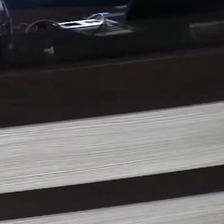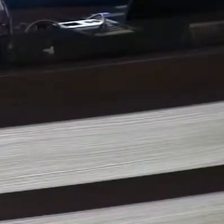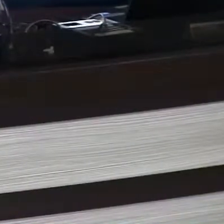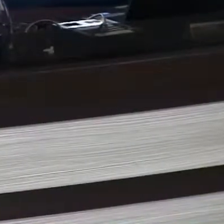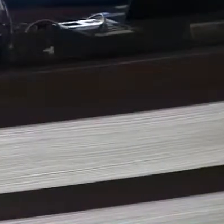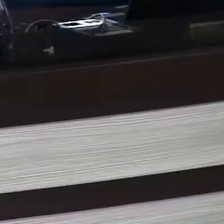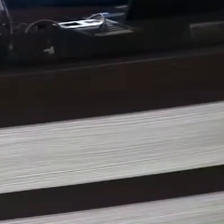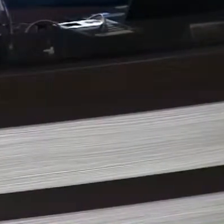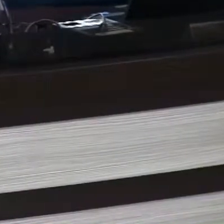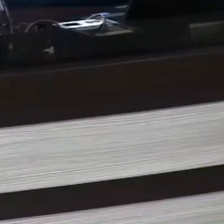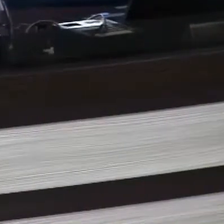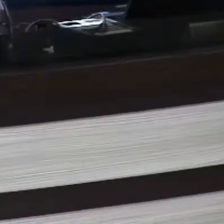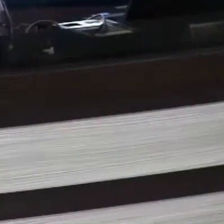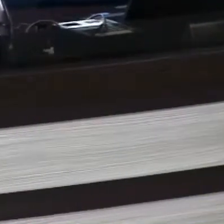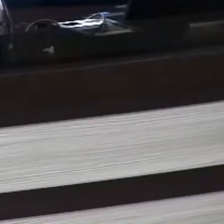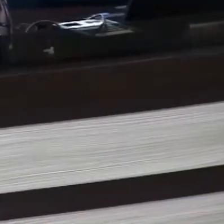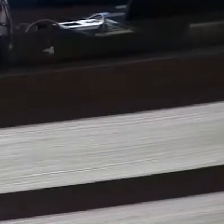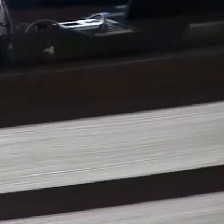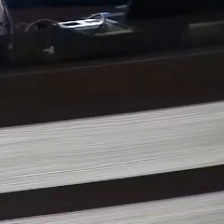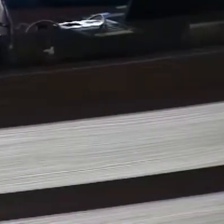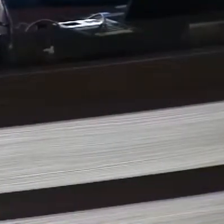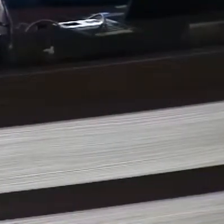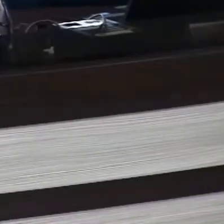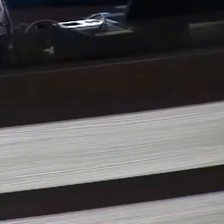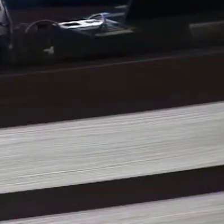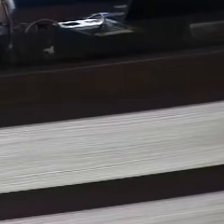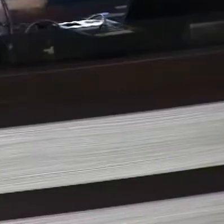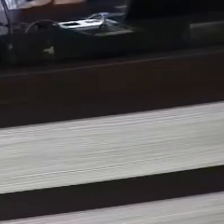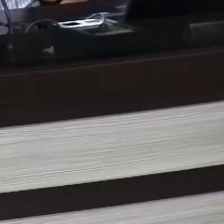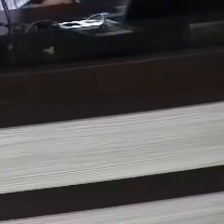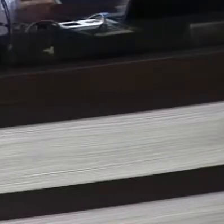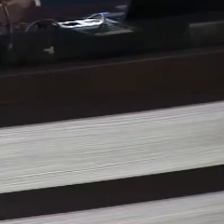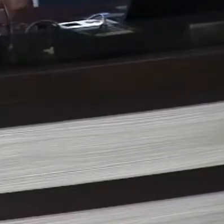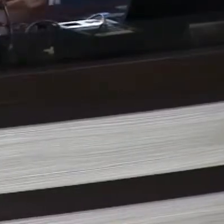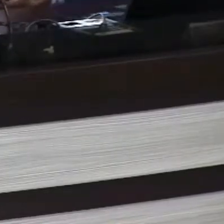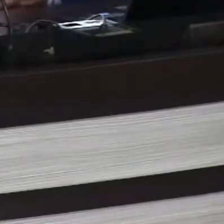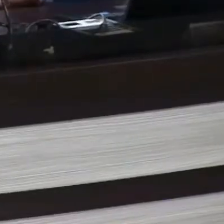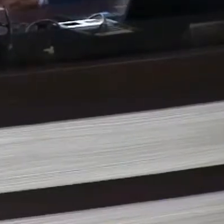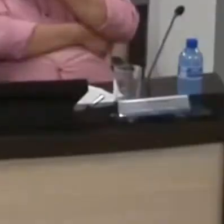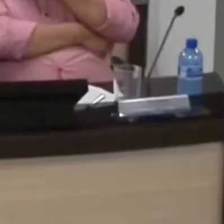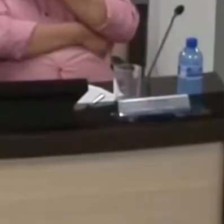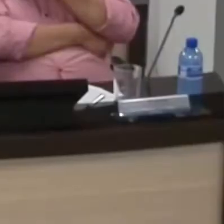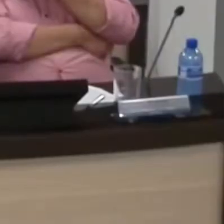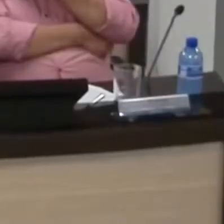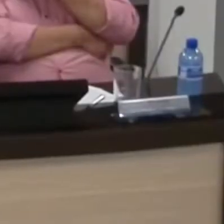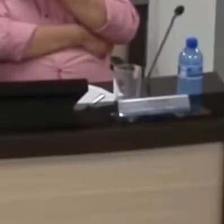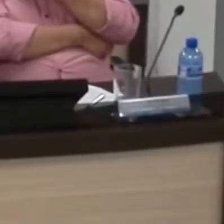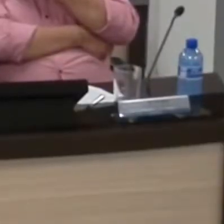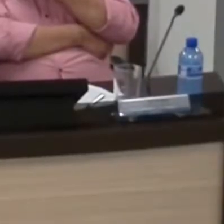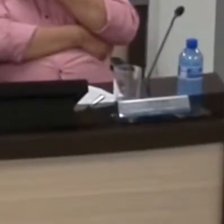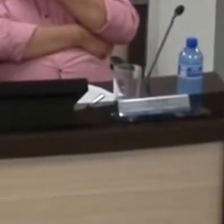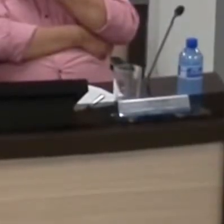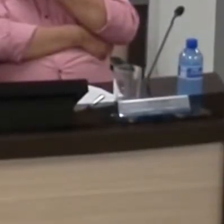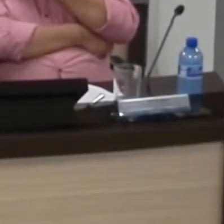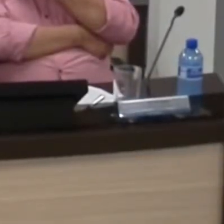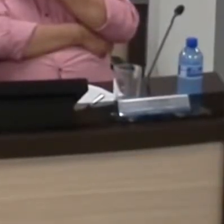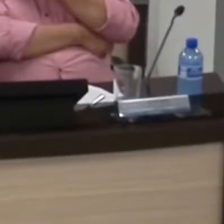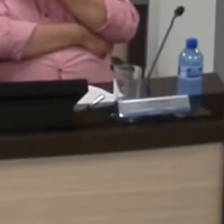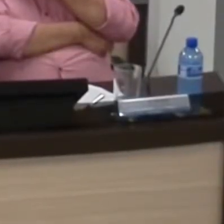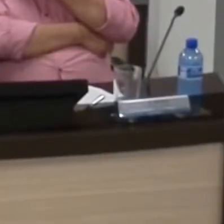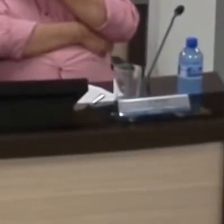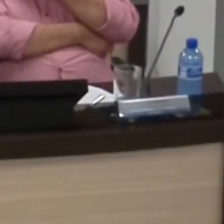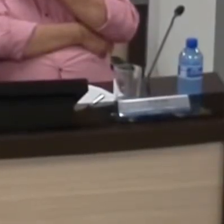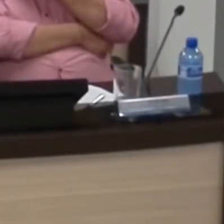presidente. Eu gostaria. Para discutir o projeto, o vereador Vaguinho da Santa Luzia. Perdão.